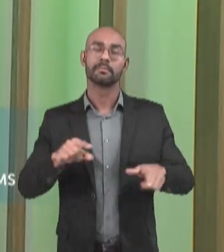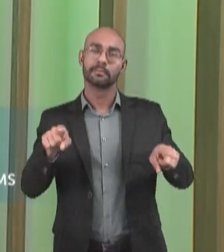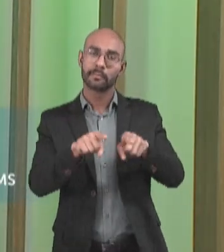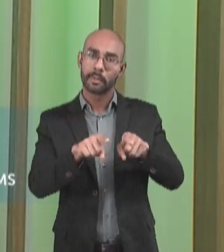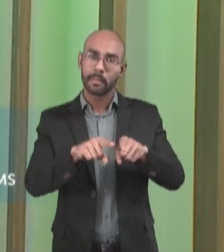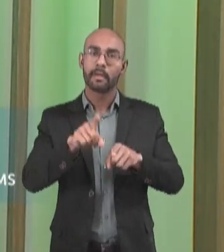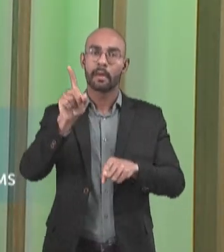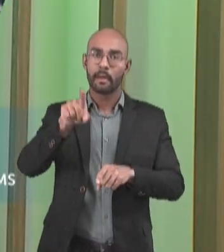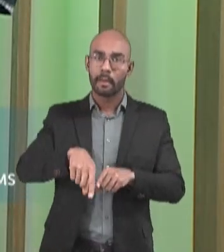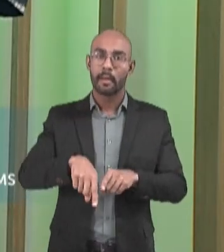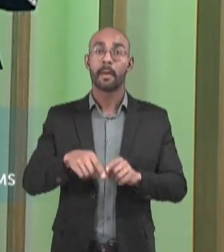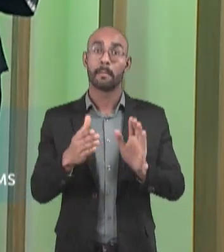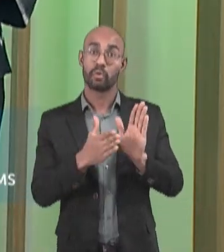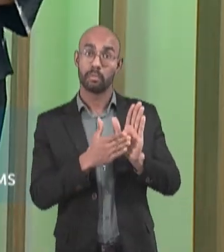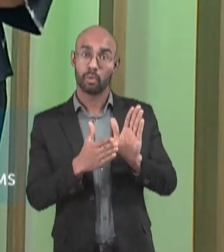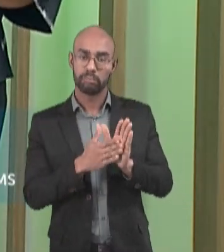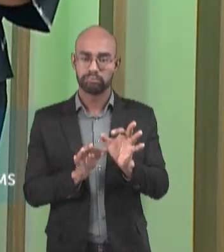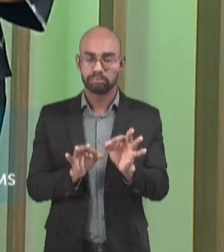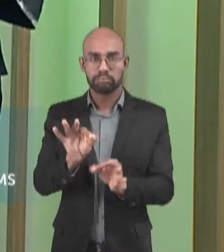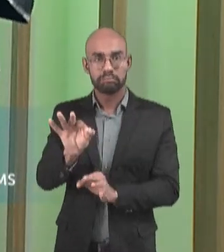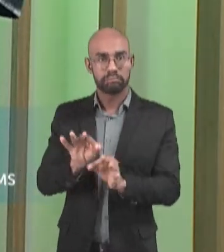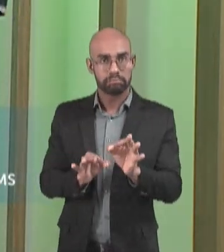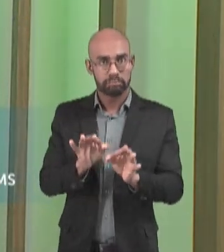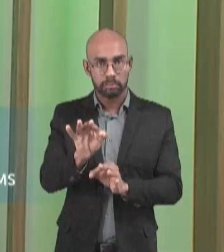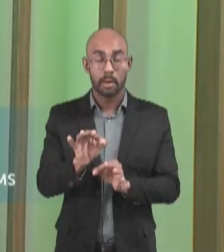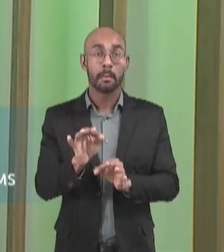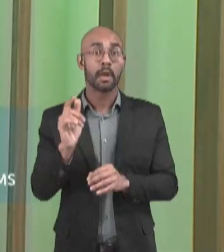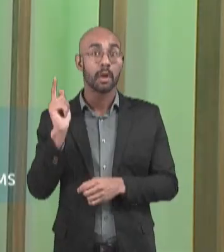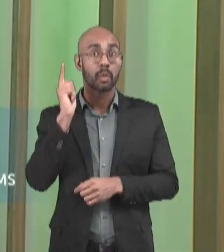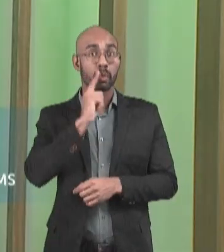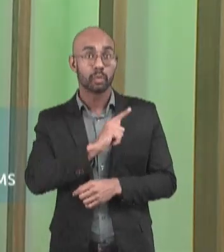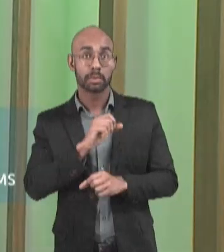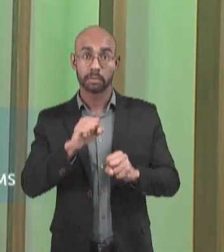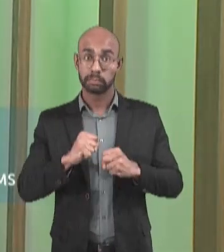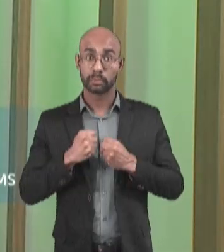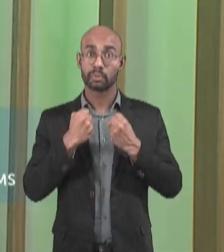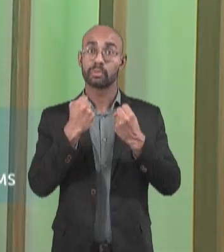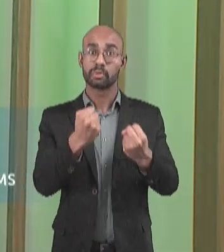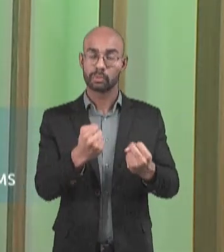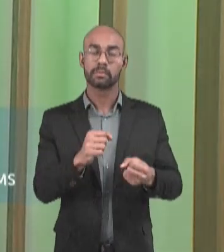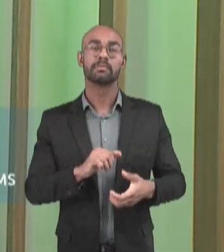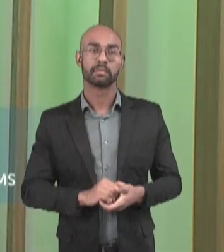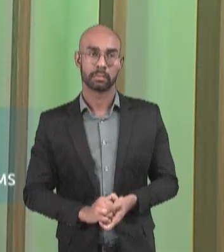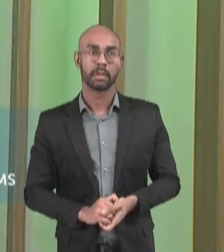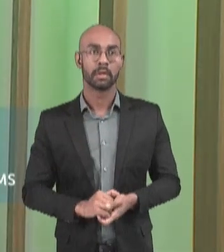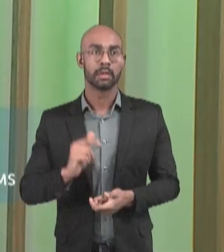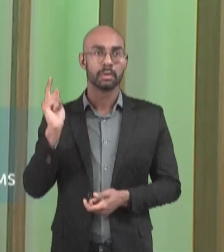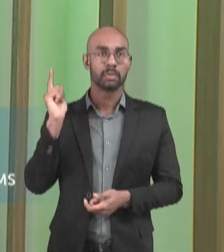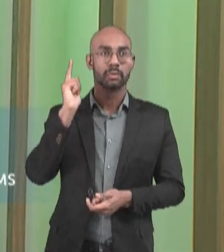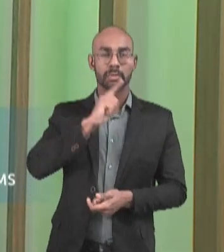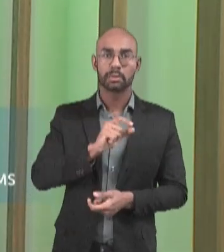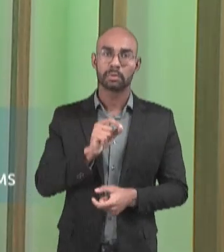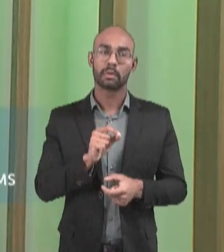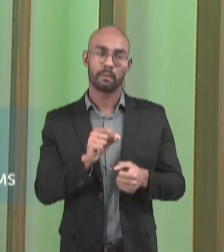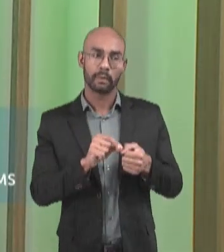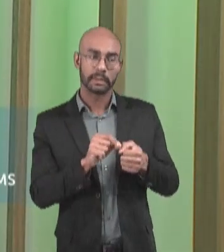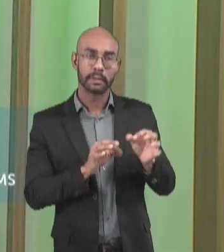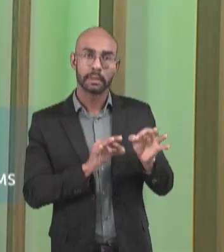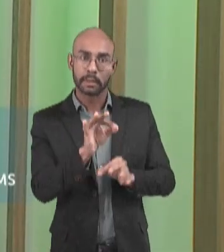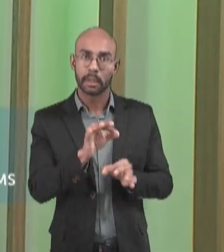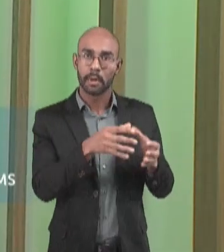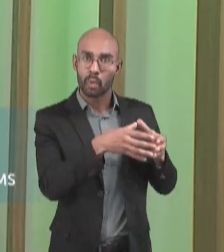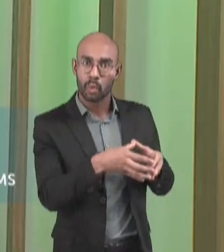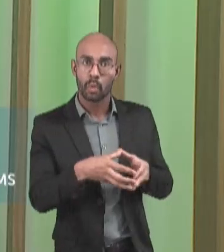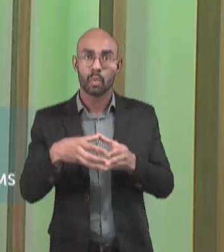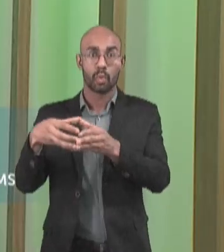também refere-se a isso, a uma organização, não é, Thiago, para que eles se organizem